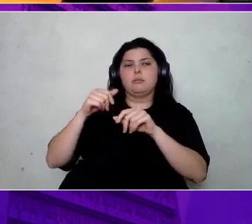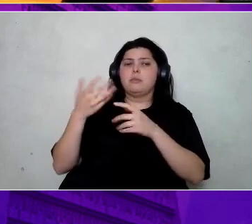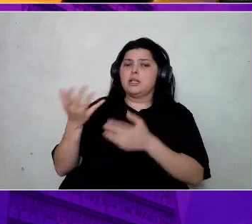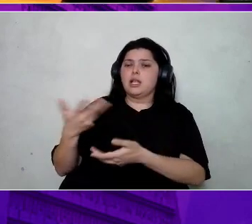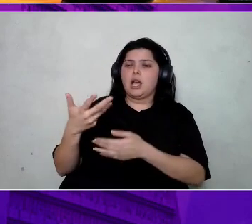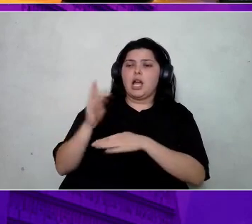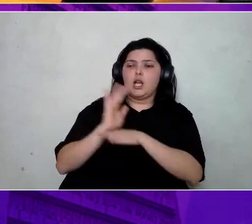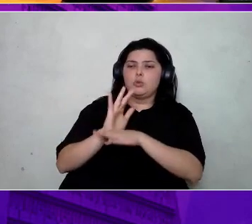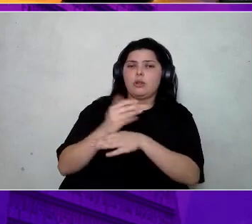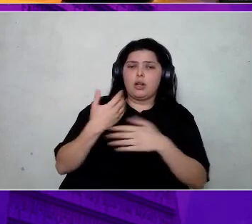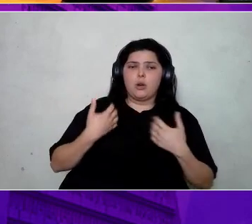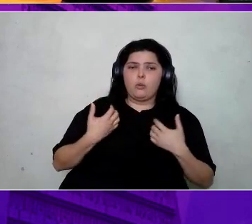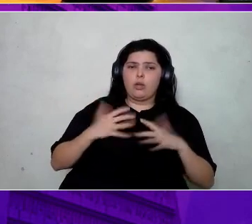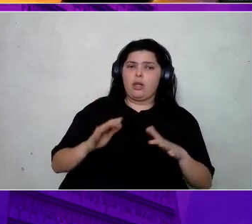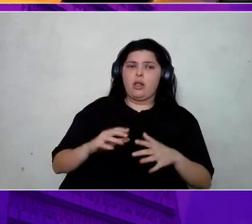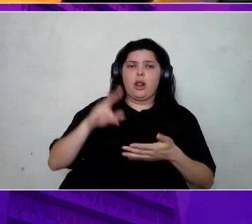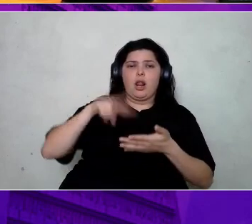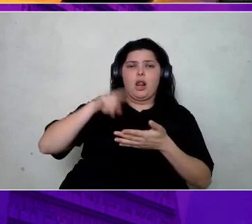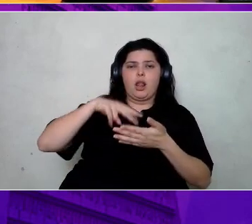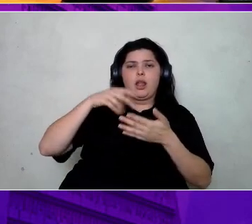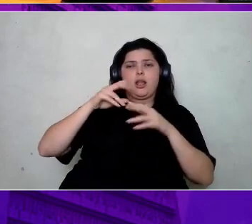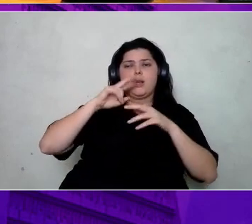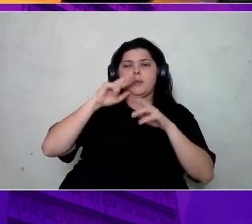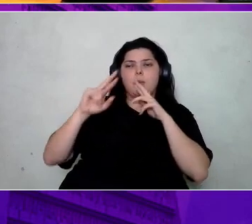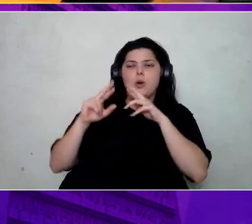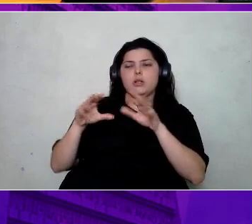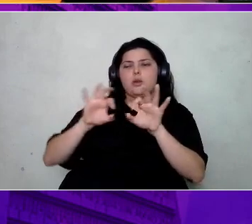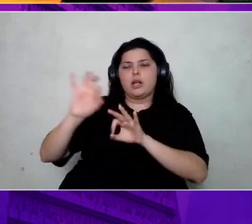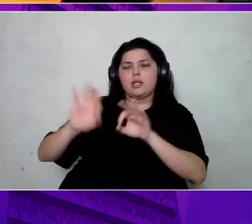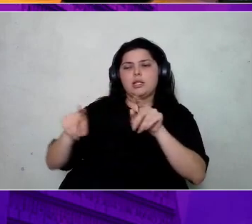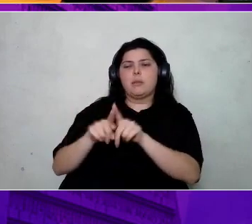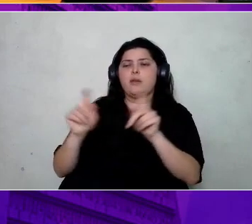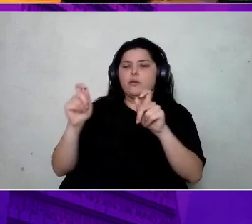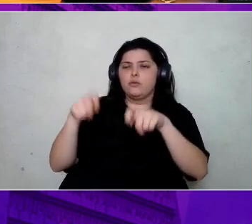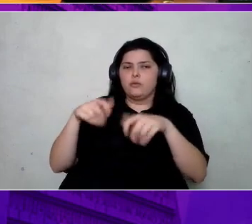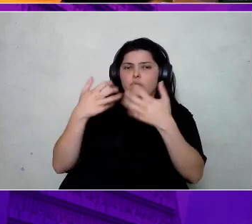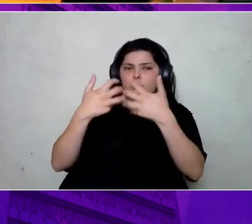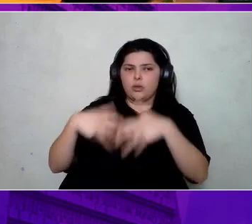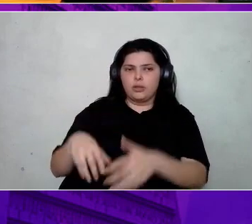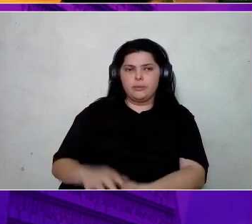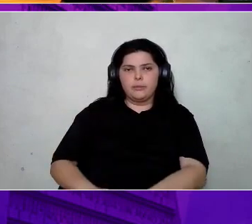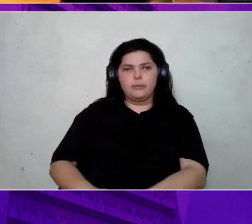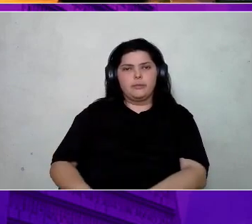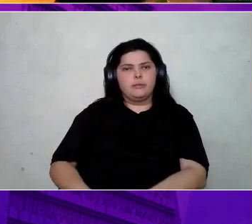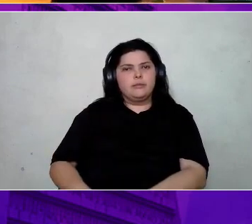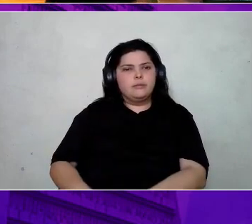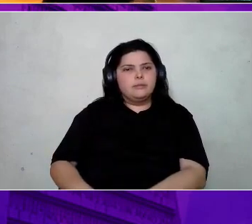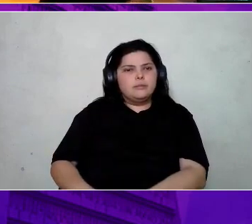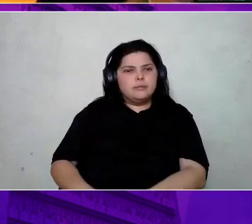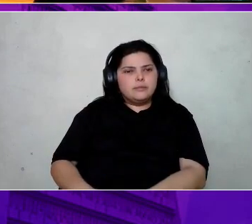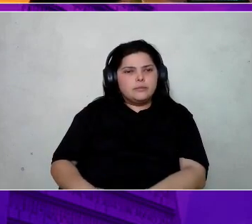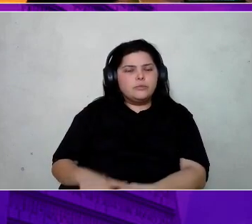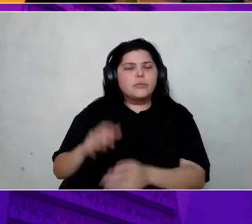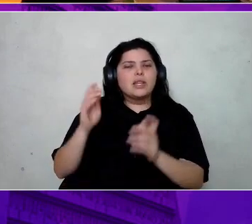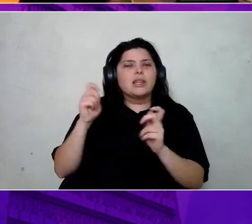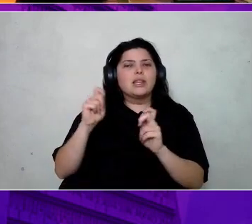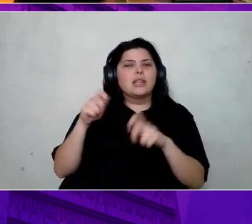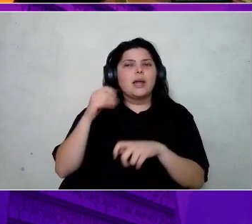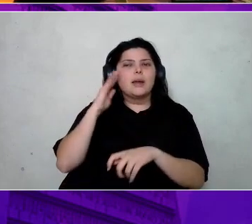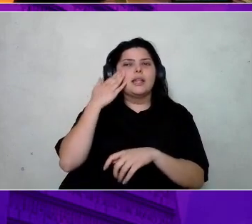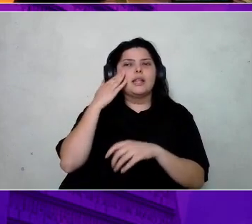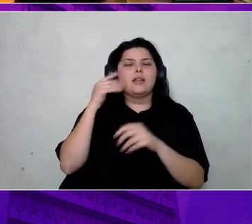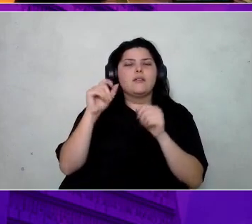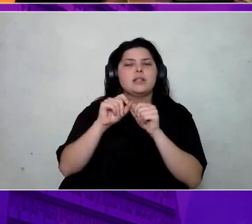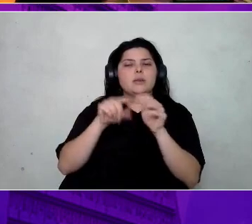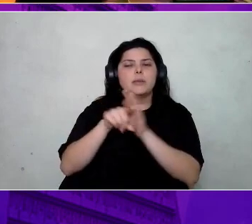vai lá, lê tudo, as respostas, categoriza, também dá certo. Então, o que que a gente consegue saber, né, de tudo fazendo essa pesquisa? Né, você